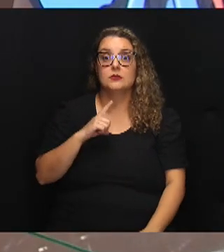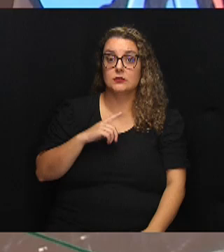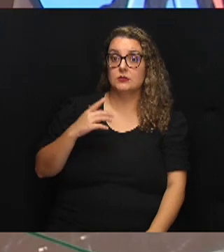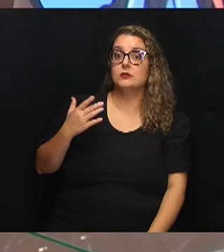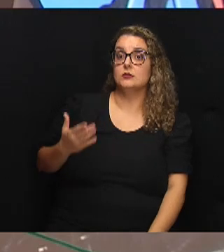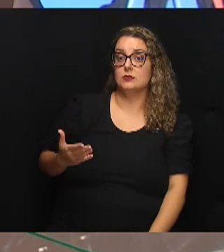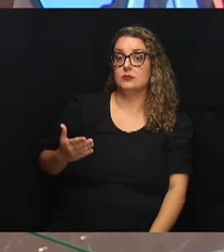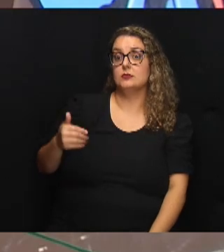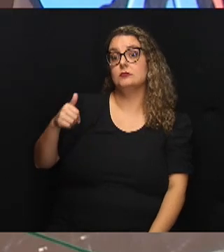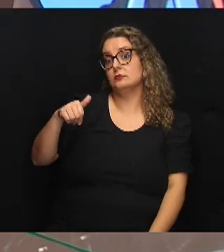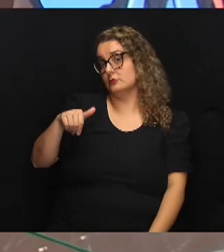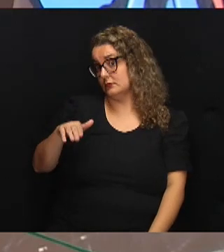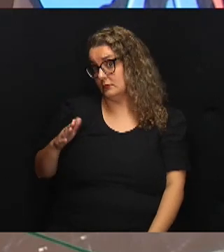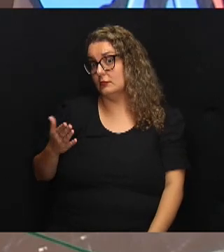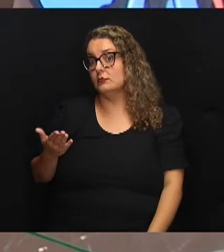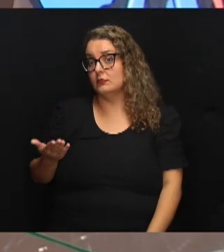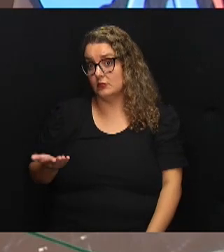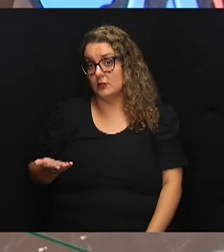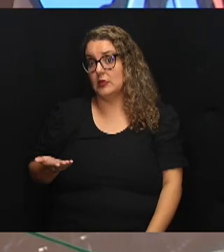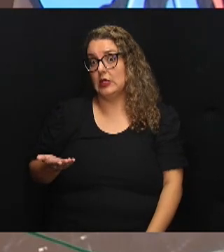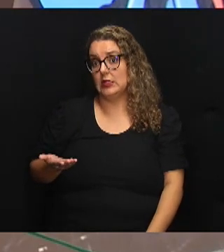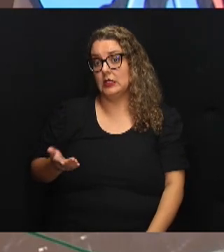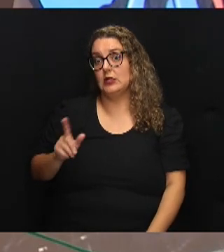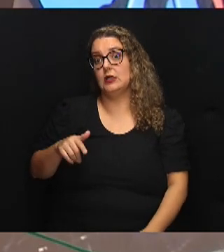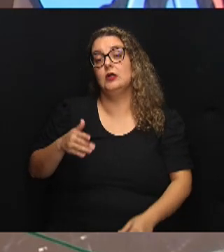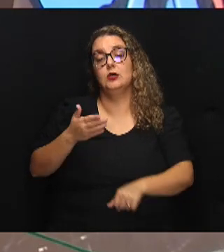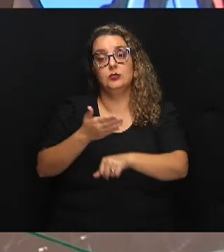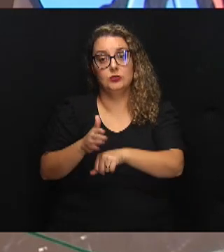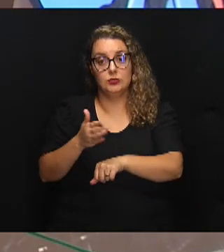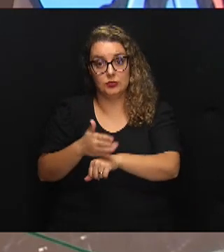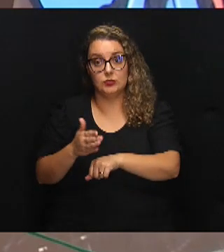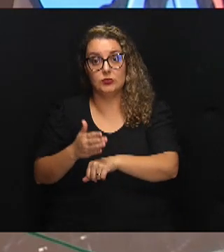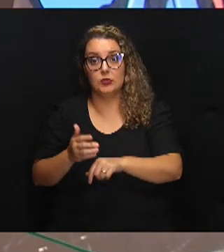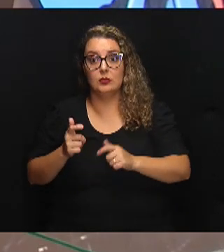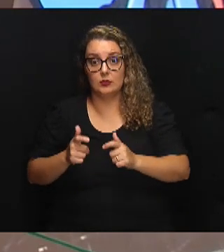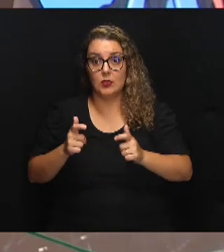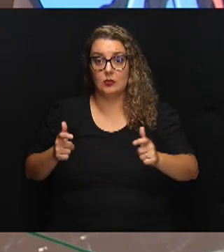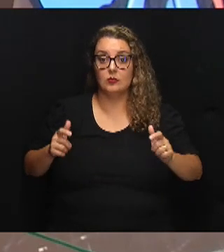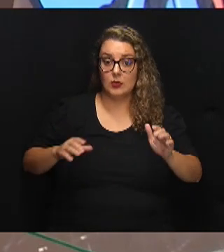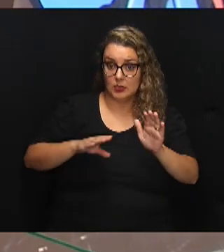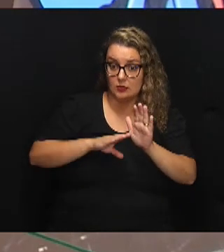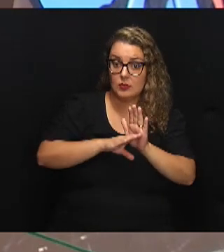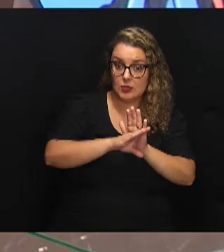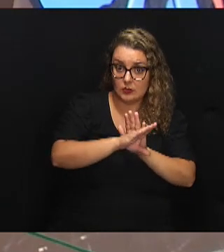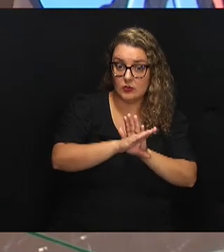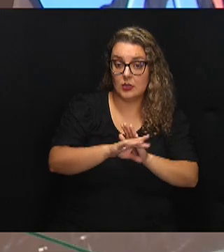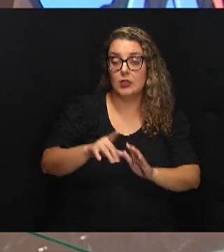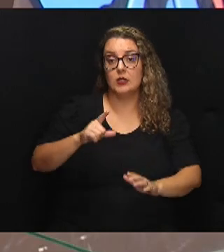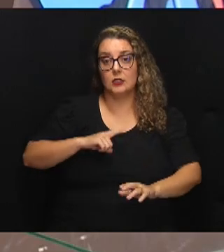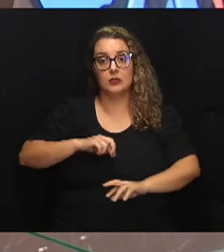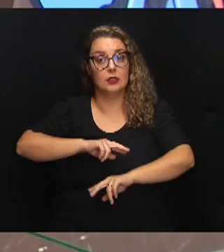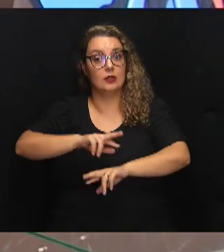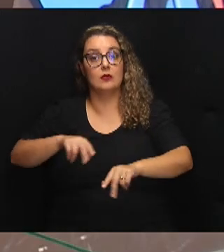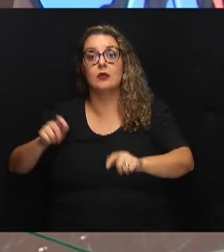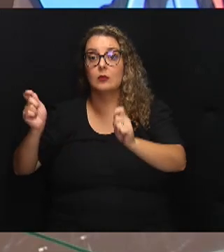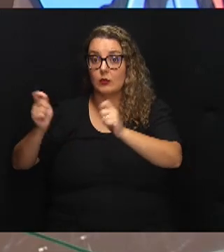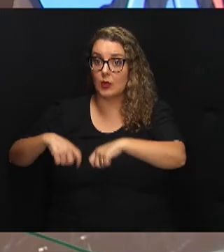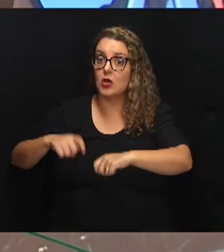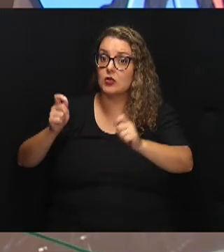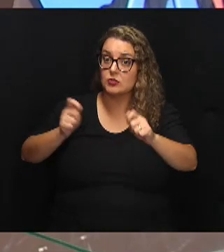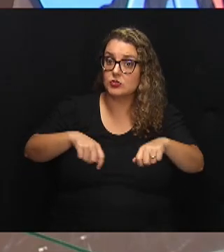cada vez mais é uma prática que está crescendo assim e tem muitas possibilidades.